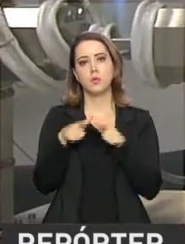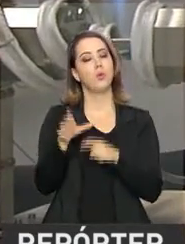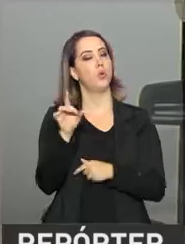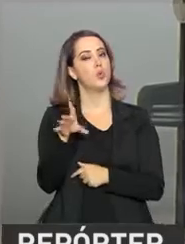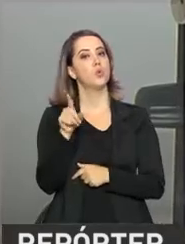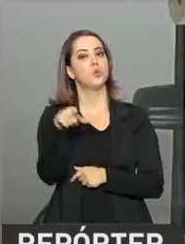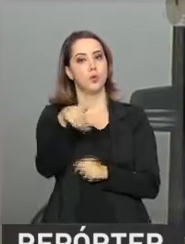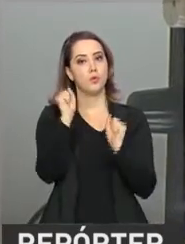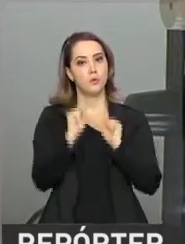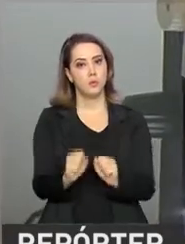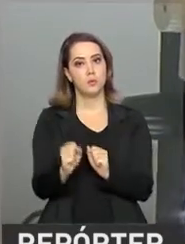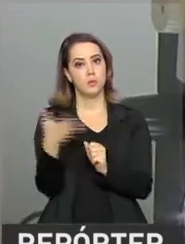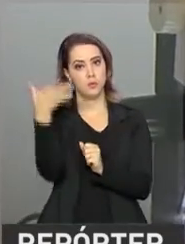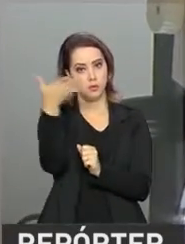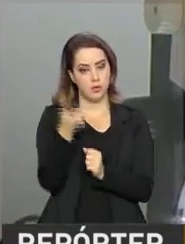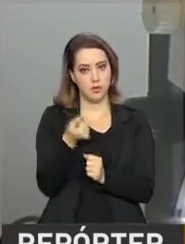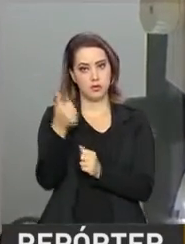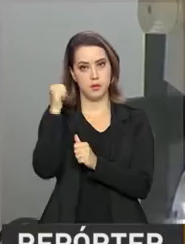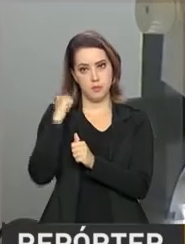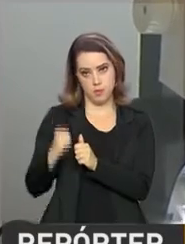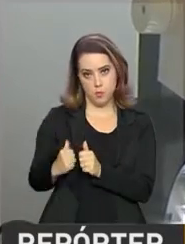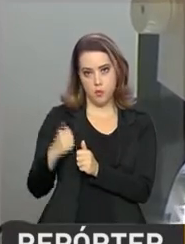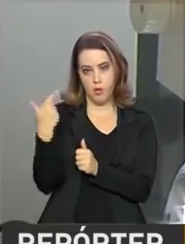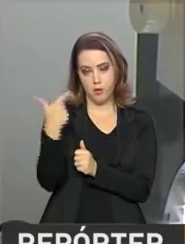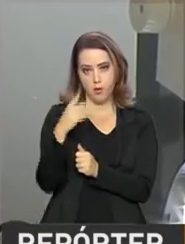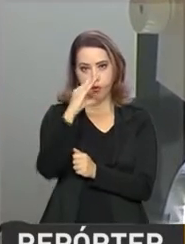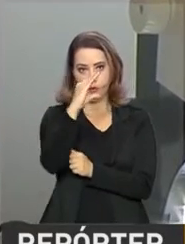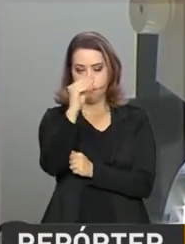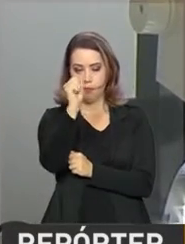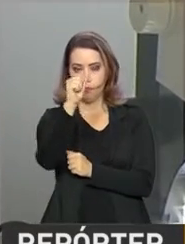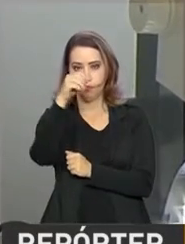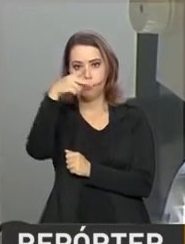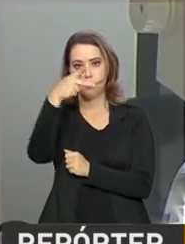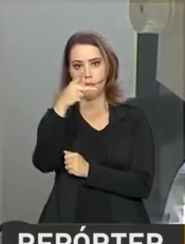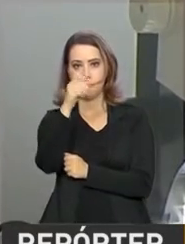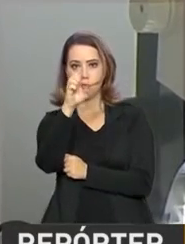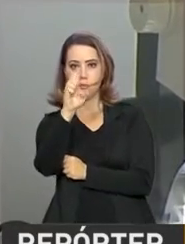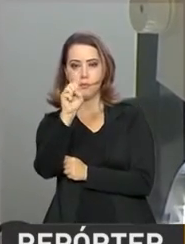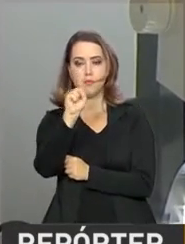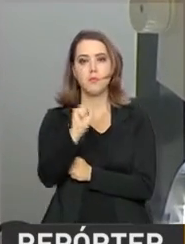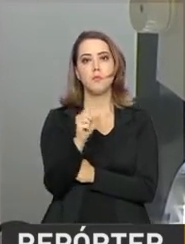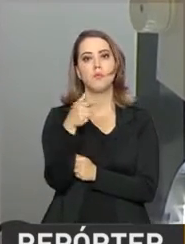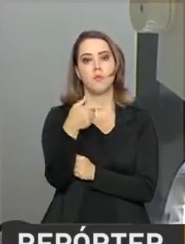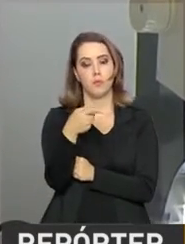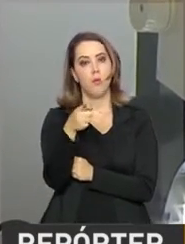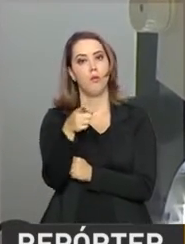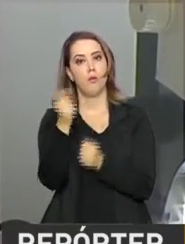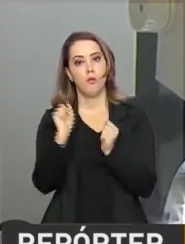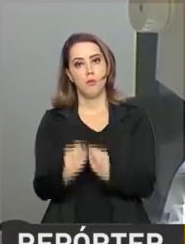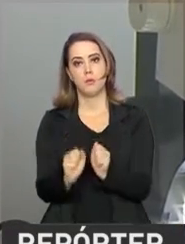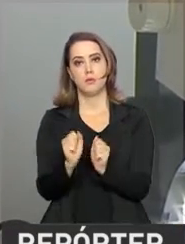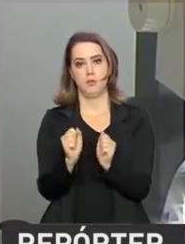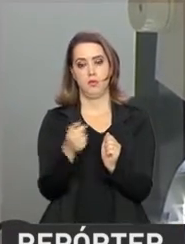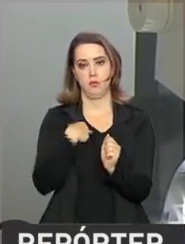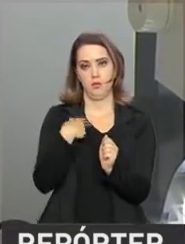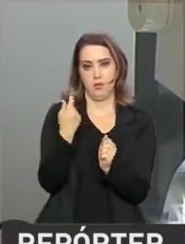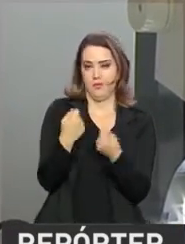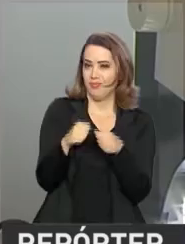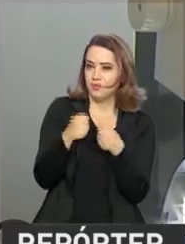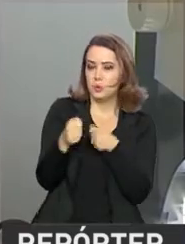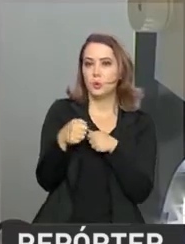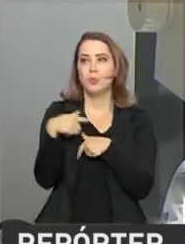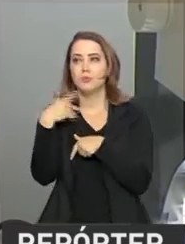capes essa bolsa é permite que eu não procuro trabalho consiga